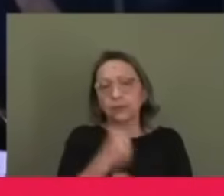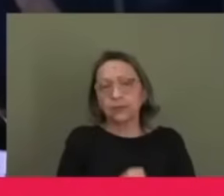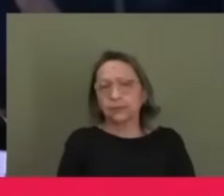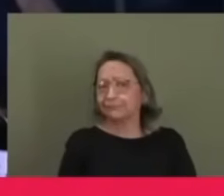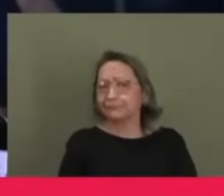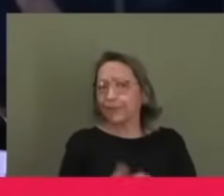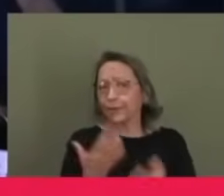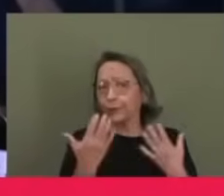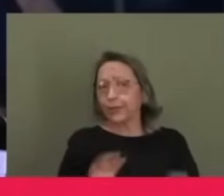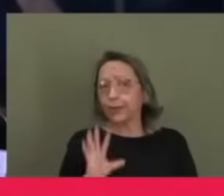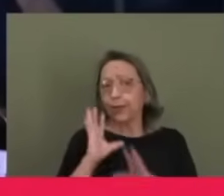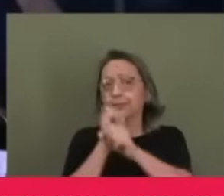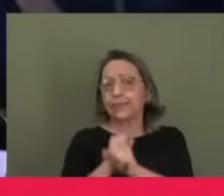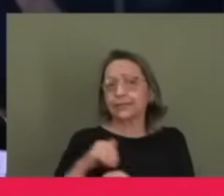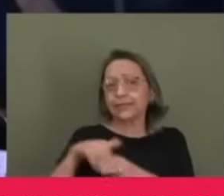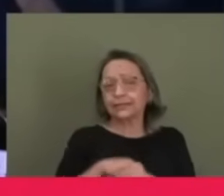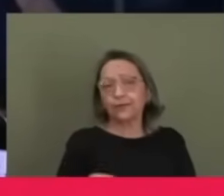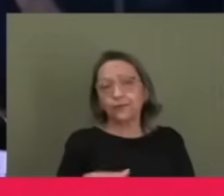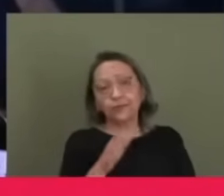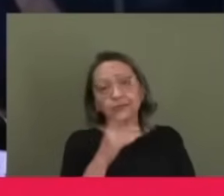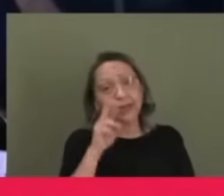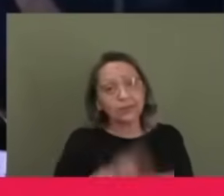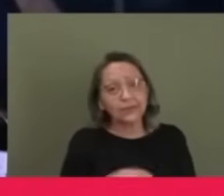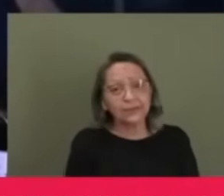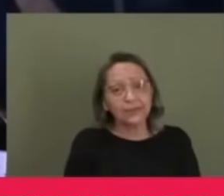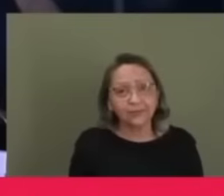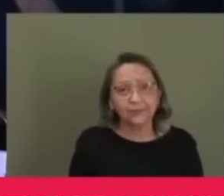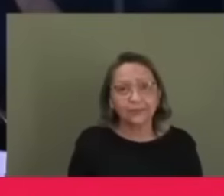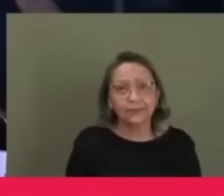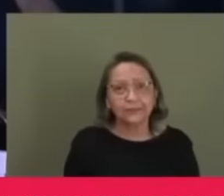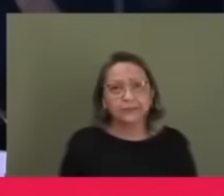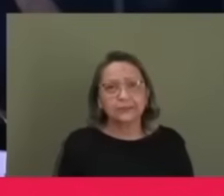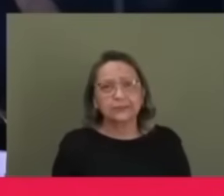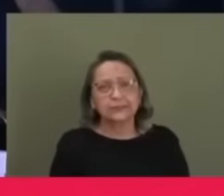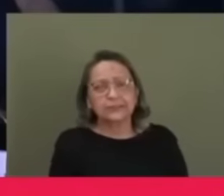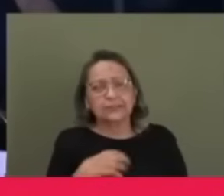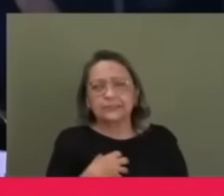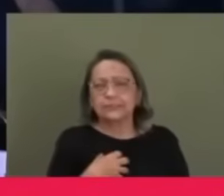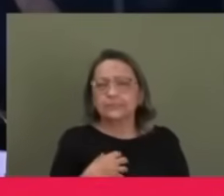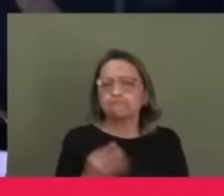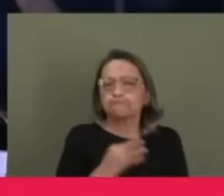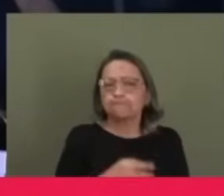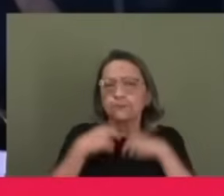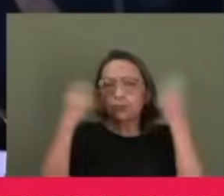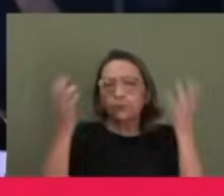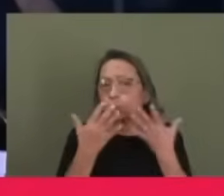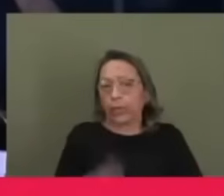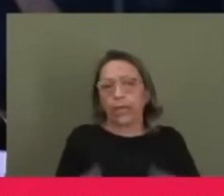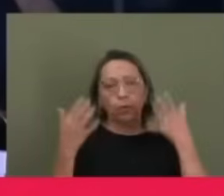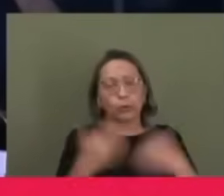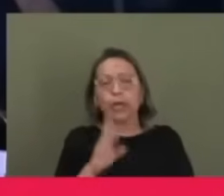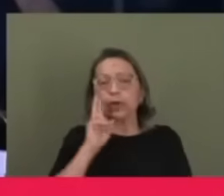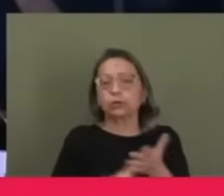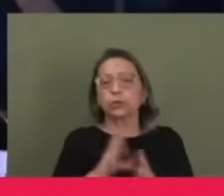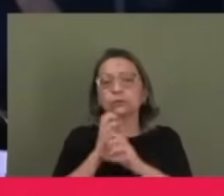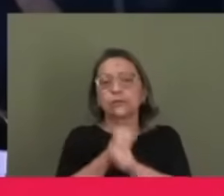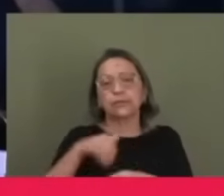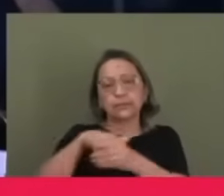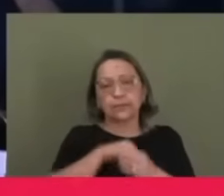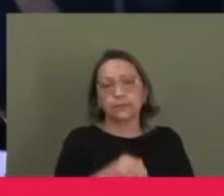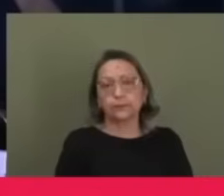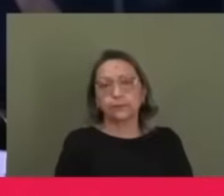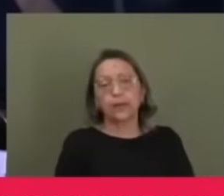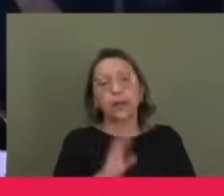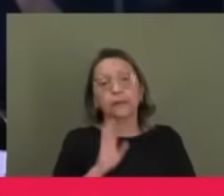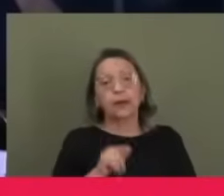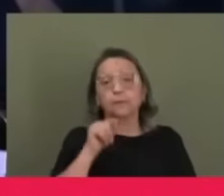queriam que o resultado das eleições fossem reconhecidos. Eu sei que eles têm um pouco de vergonha de assumir isso, mas eles não queriam reconhecimento do resultado democrático das eleições. Mas o